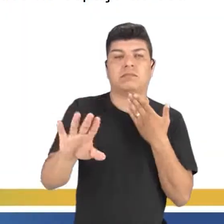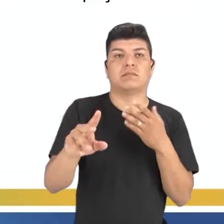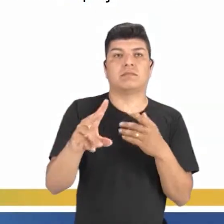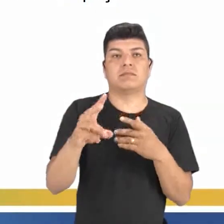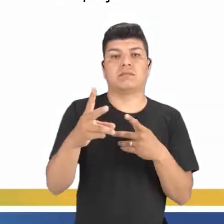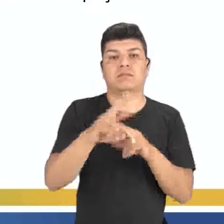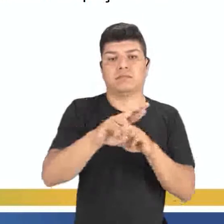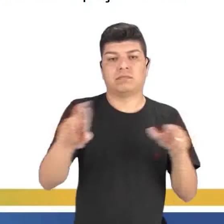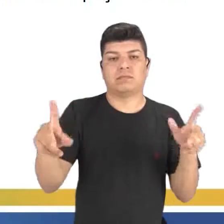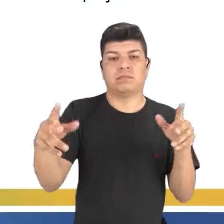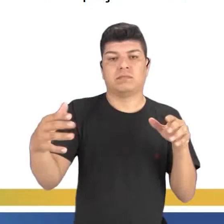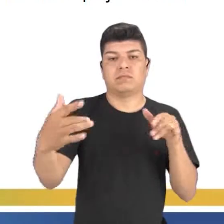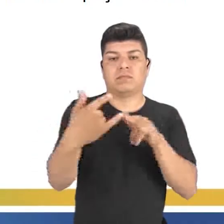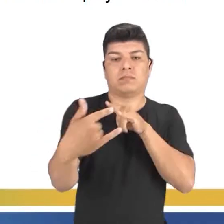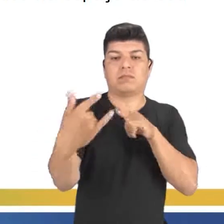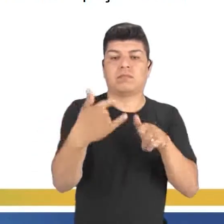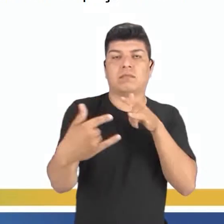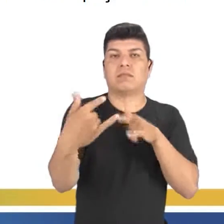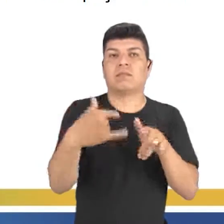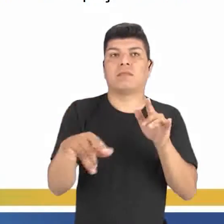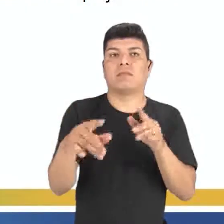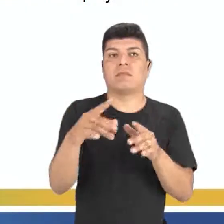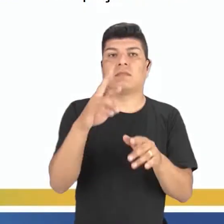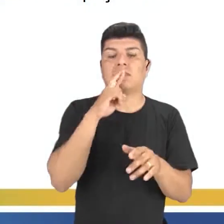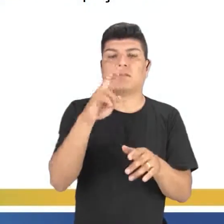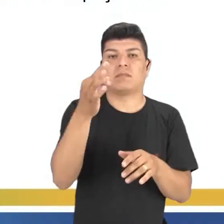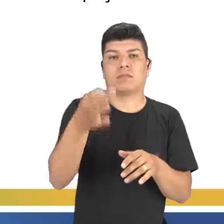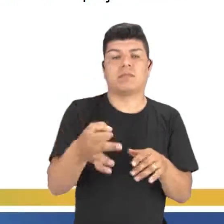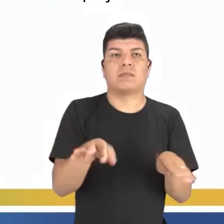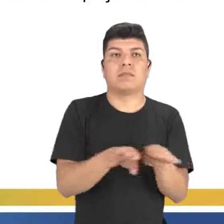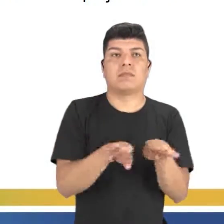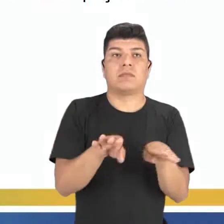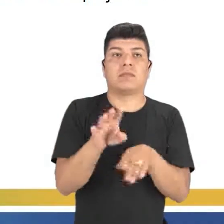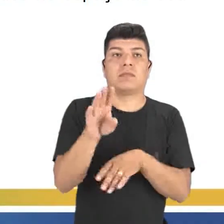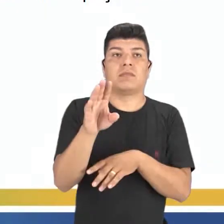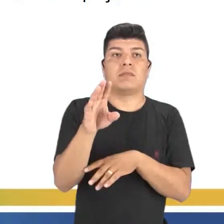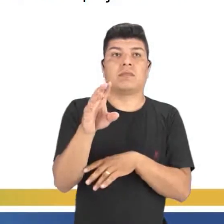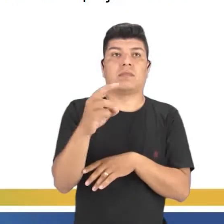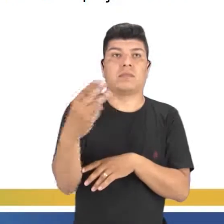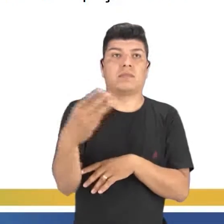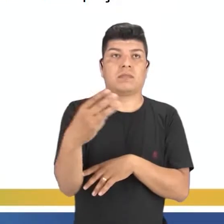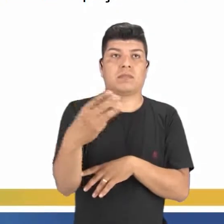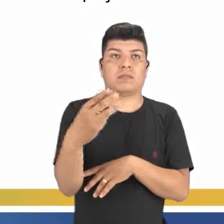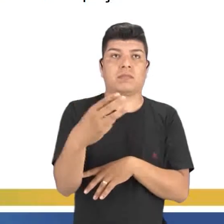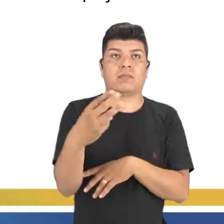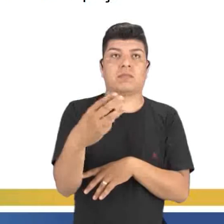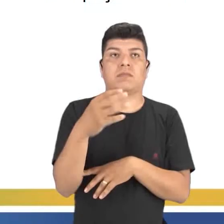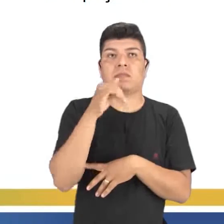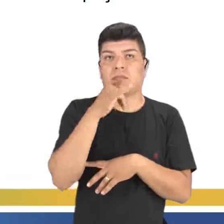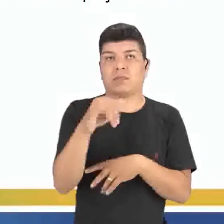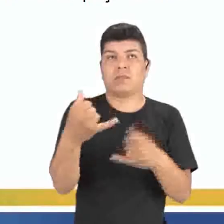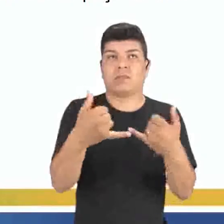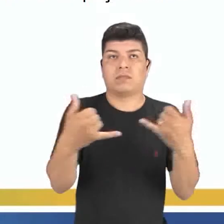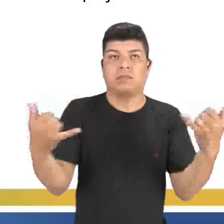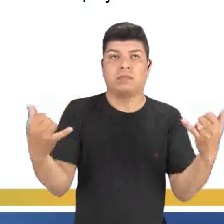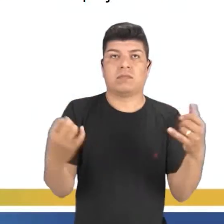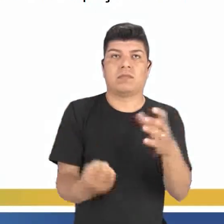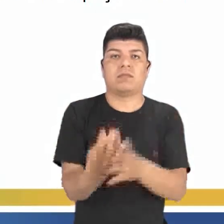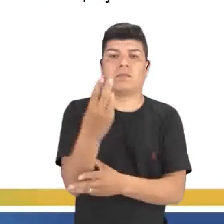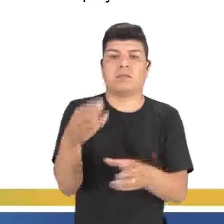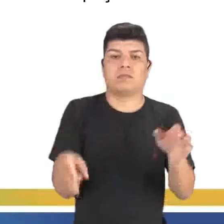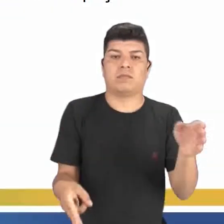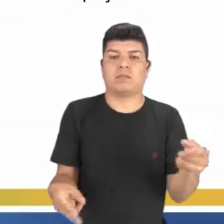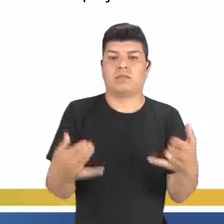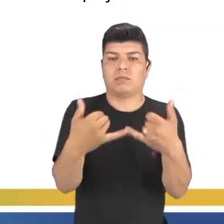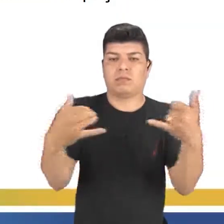e diferentes se atraem. Então a opção também é correta. E a terceira: correntes elétricas em fios geram campo magnético no espaço